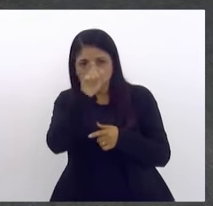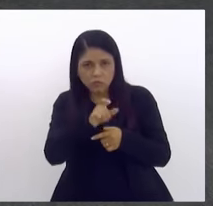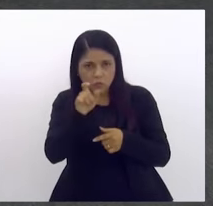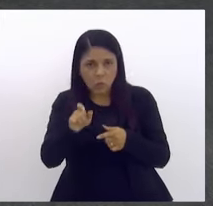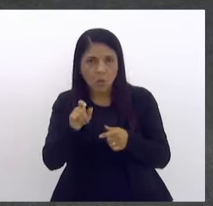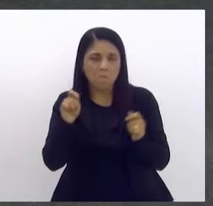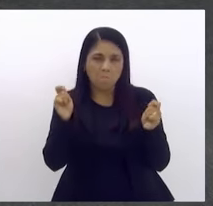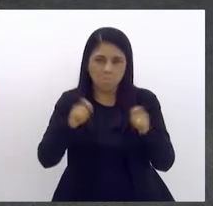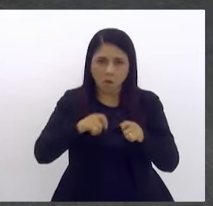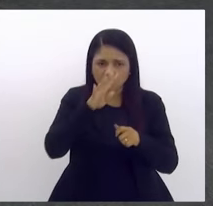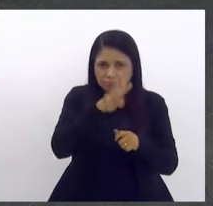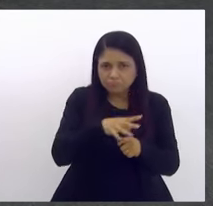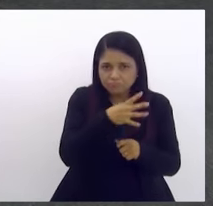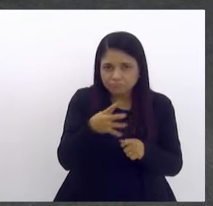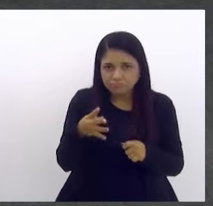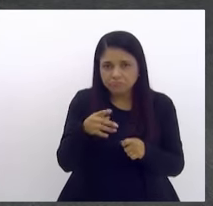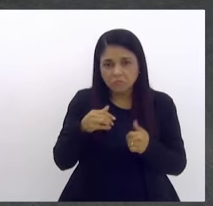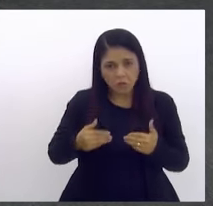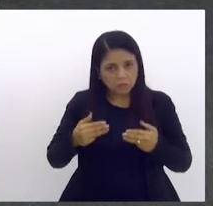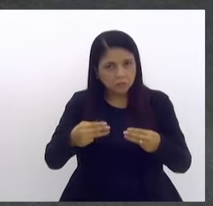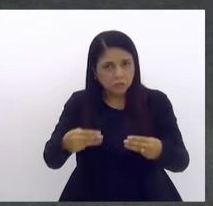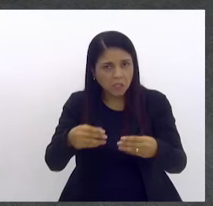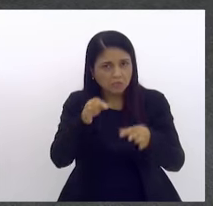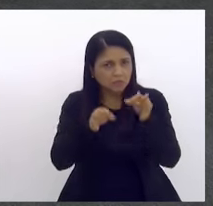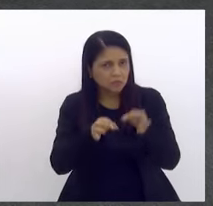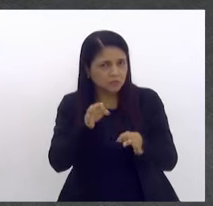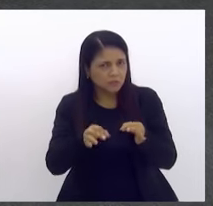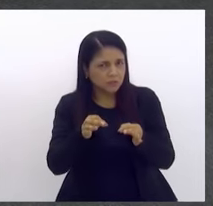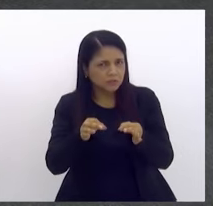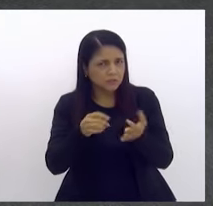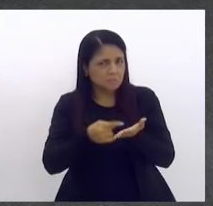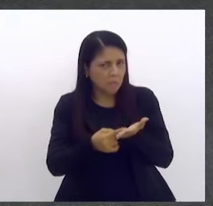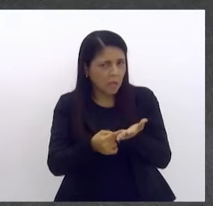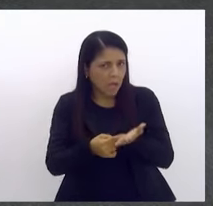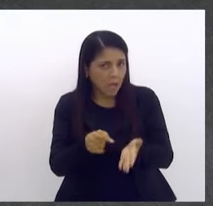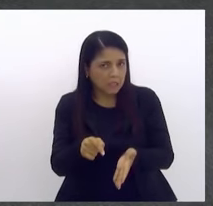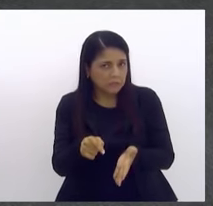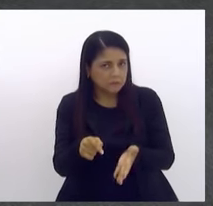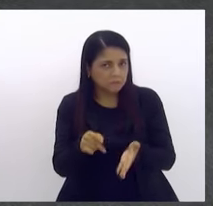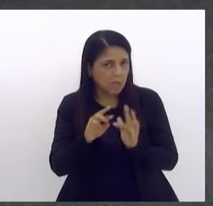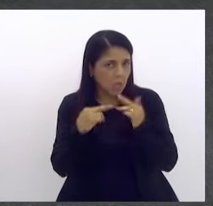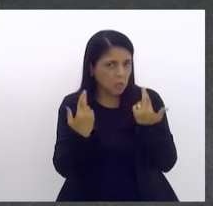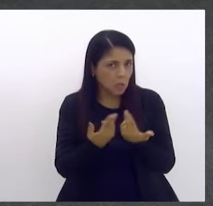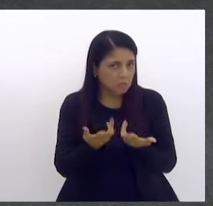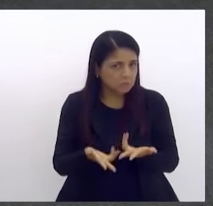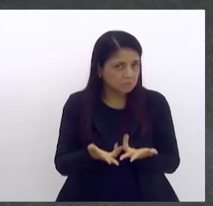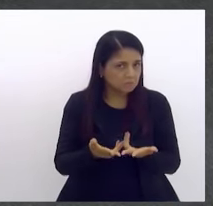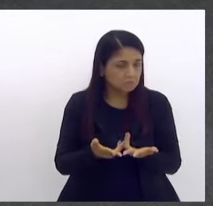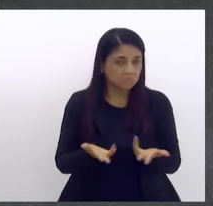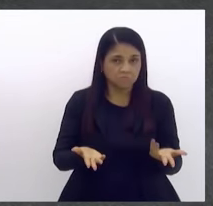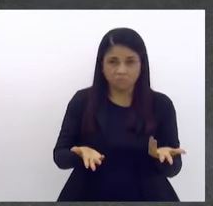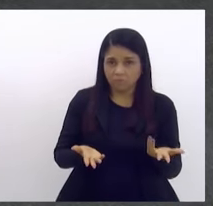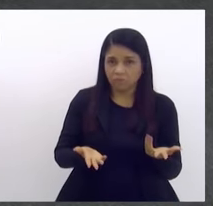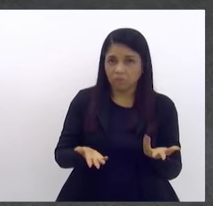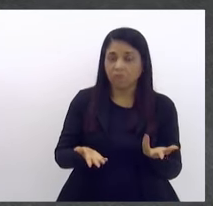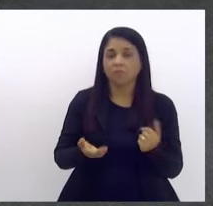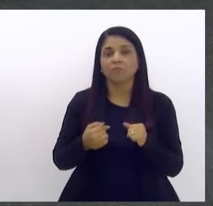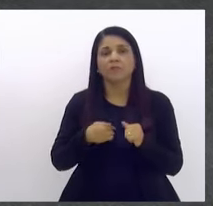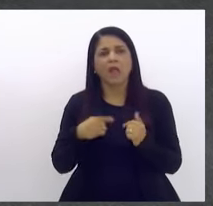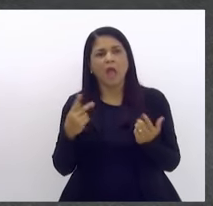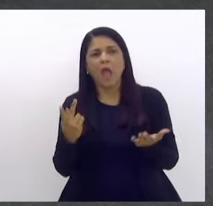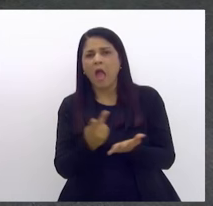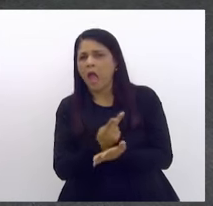natureza junto ao Ministério da Justiça? Segundo, ainda que tenham sido levados a